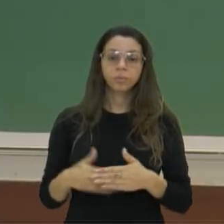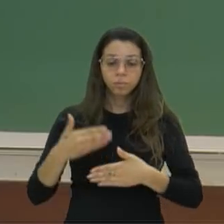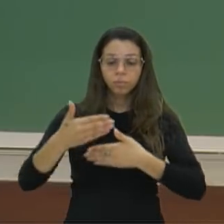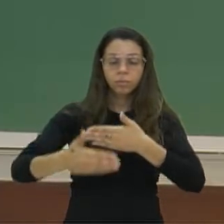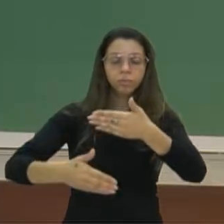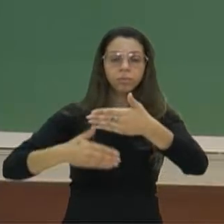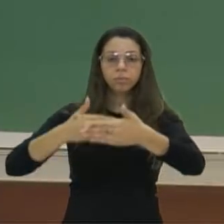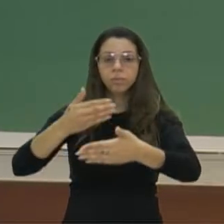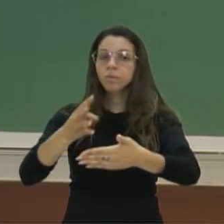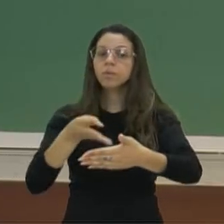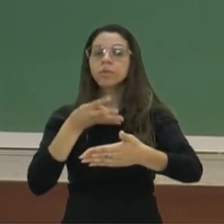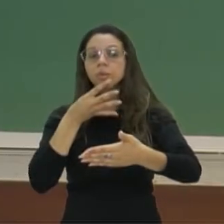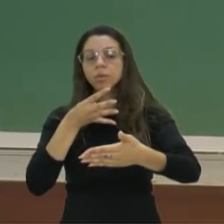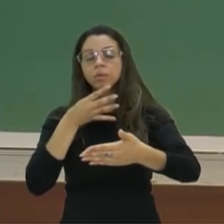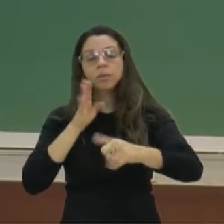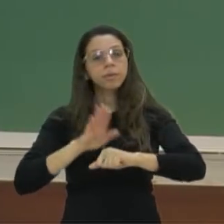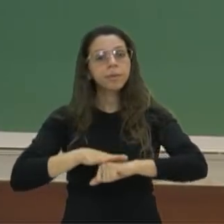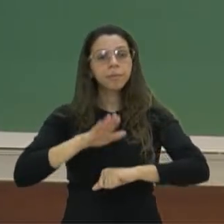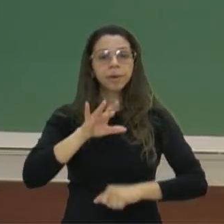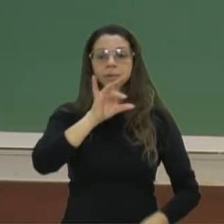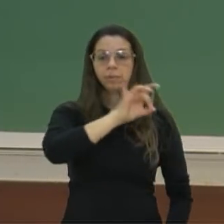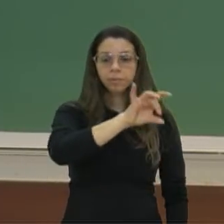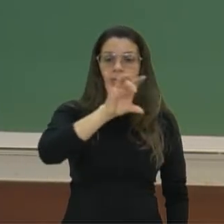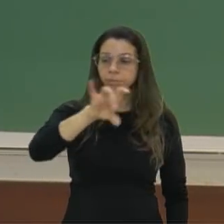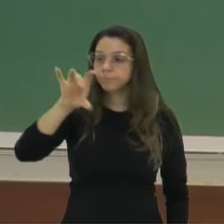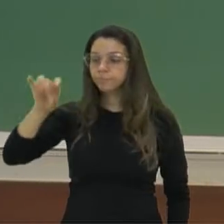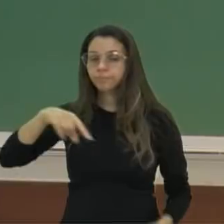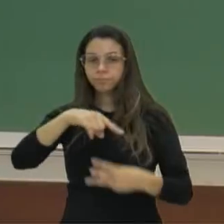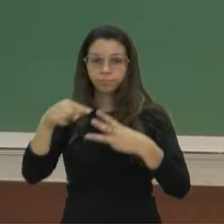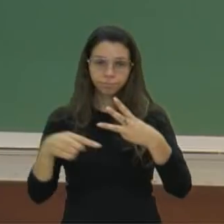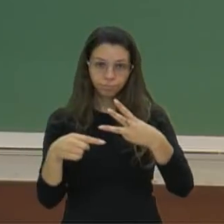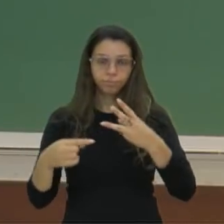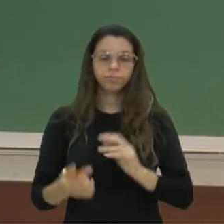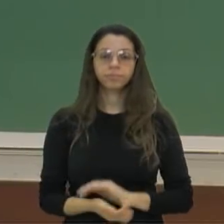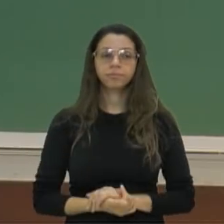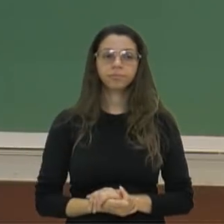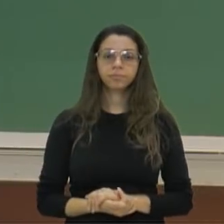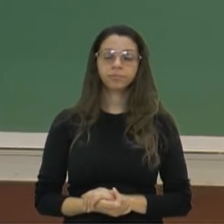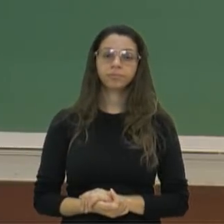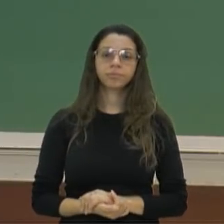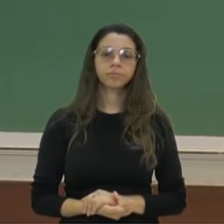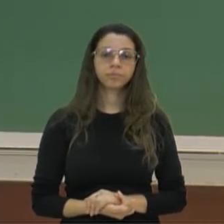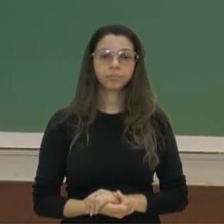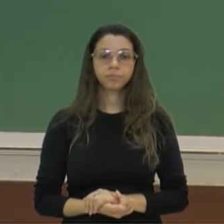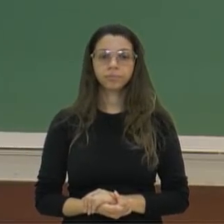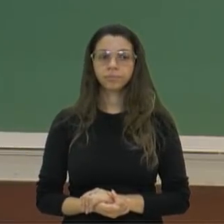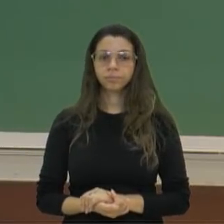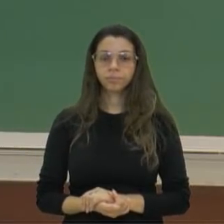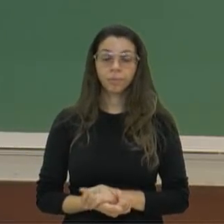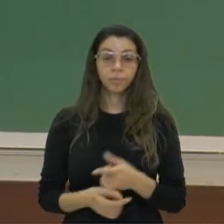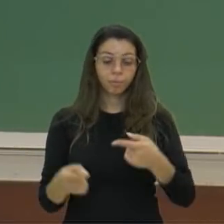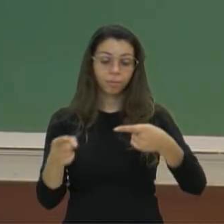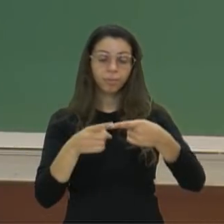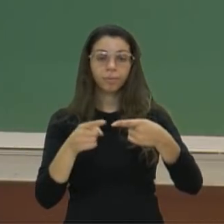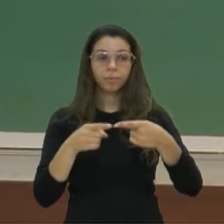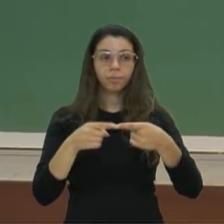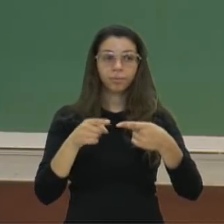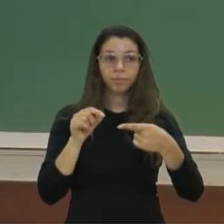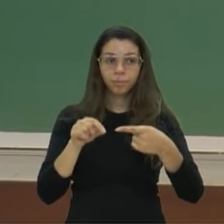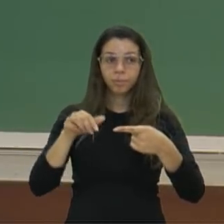nós vamos conhecer mais sobre cada um desses três distúrbios. Então, vamos falar primeiro do míope.